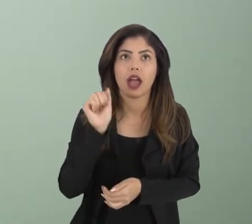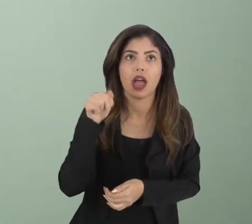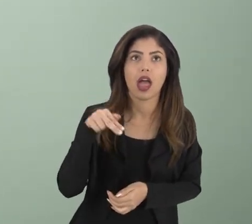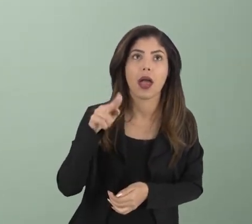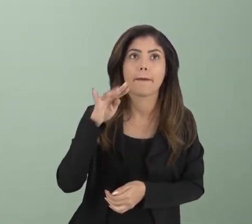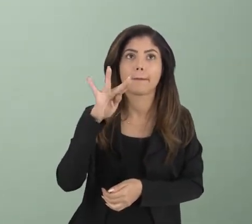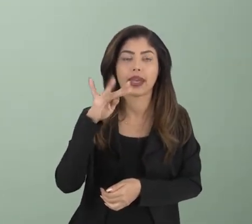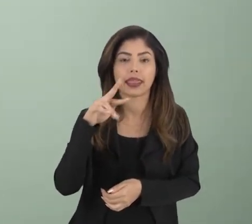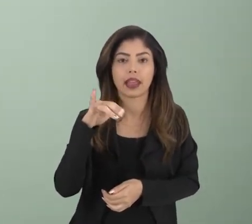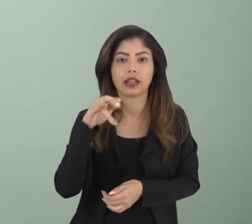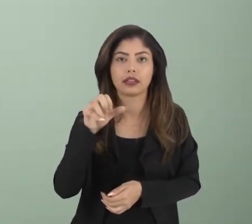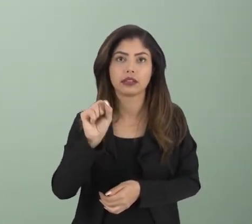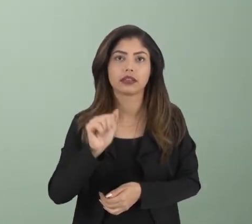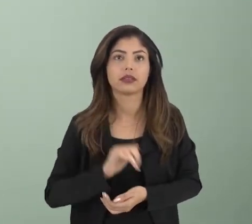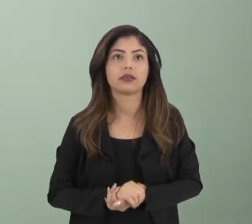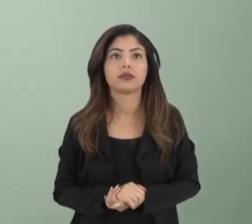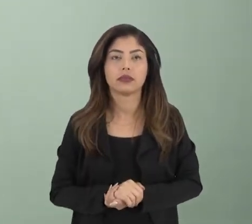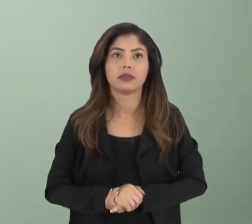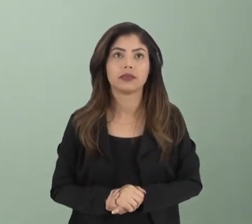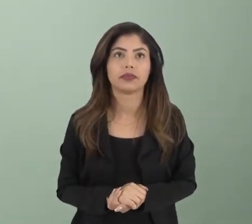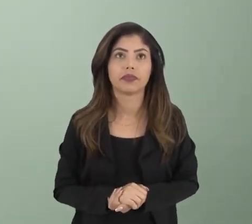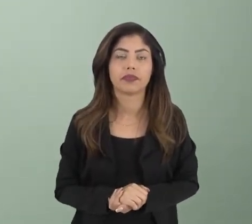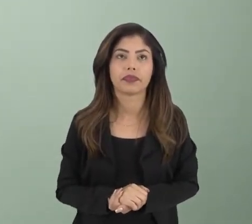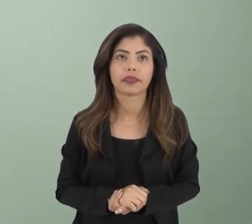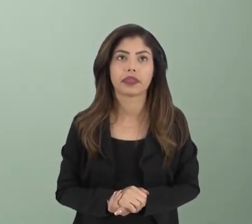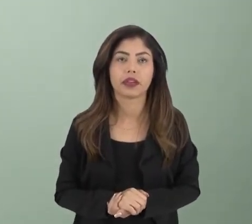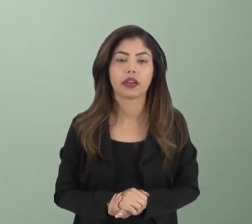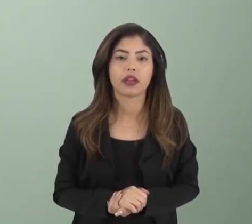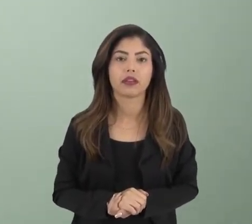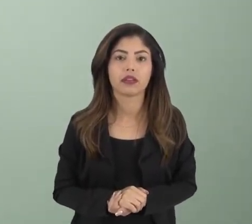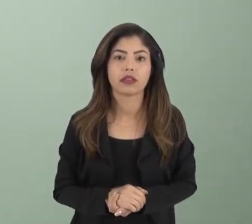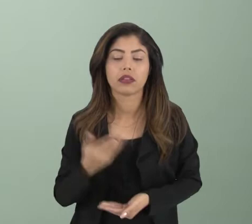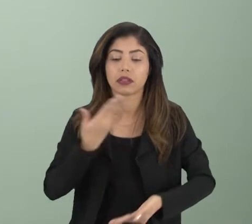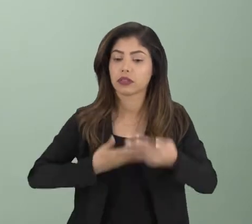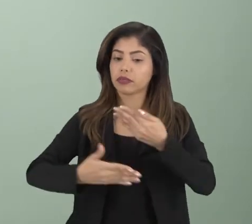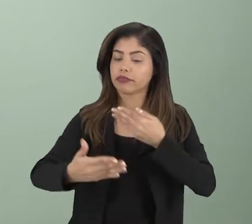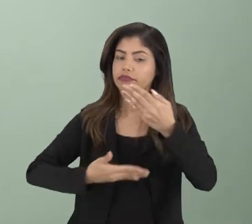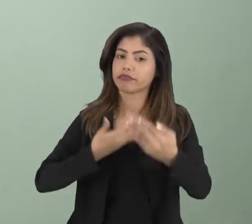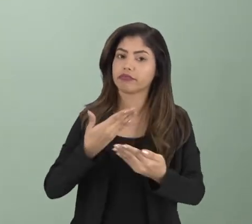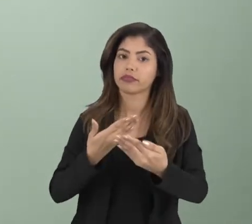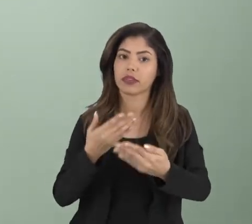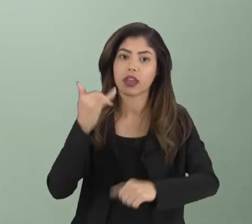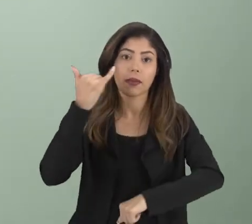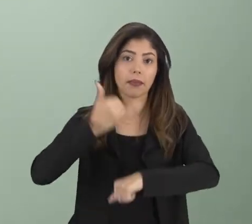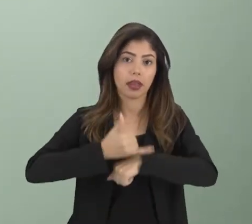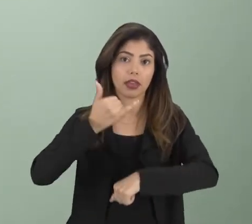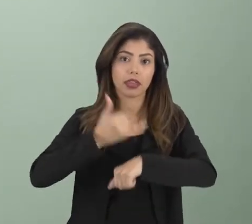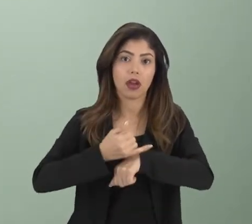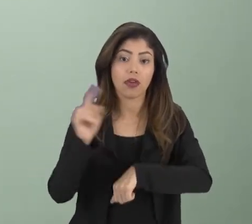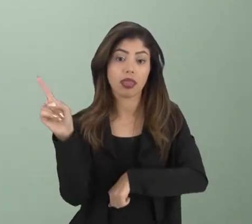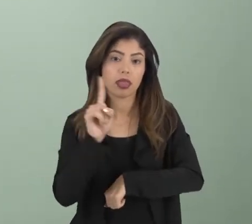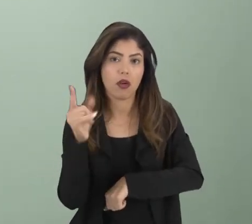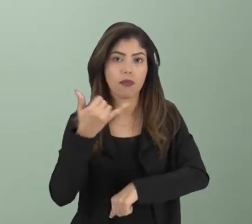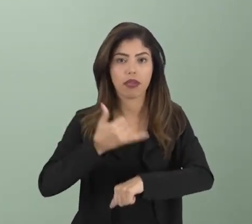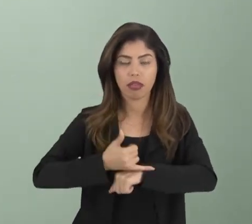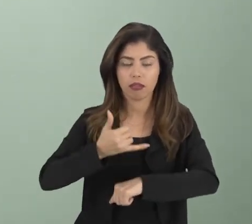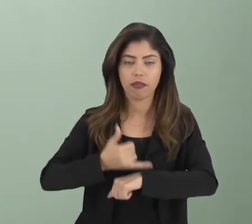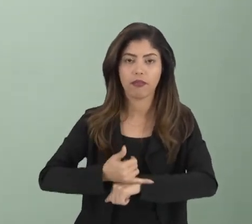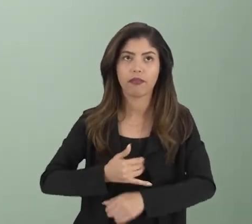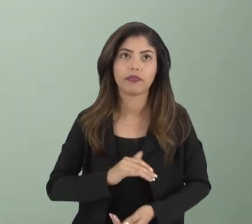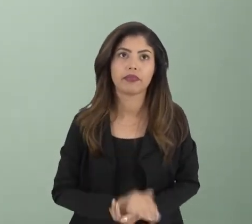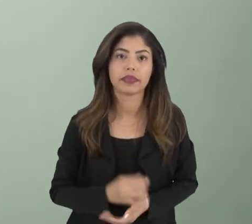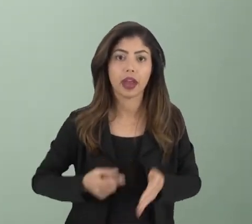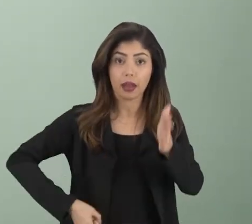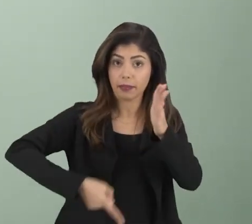Ametal. Vamos lá. Dessa interação entre metal e não metal, nós temos a